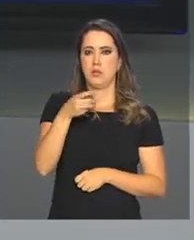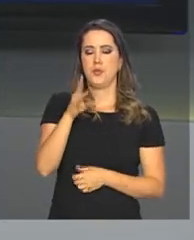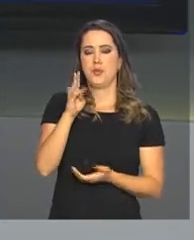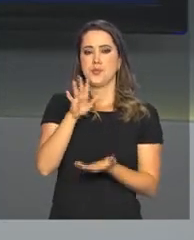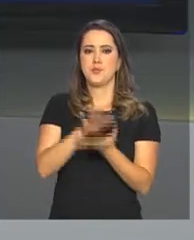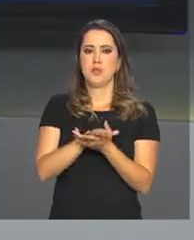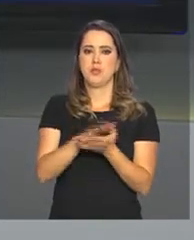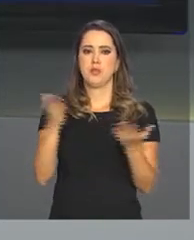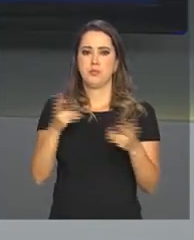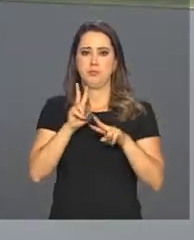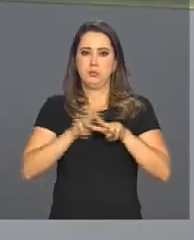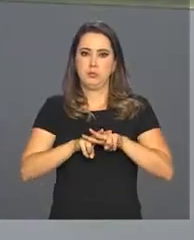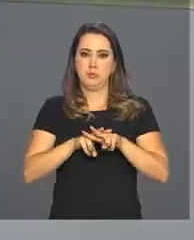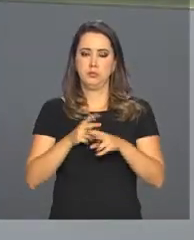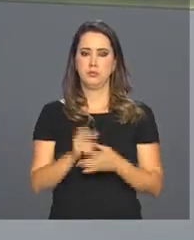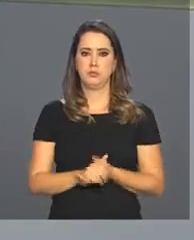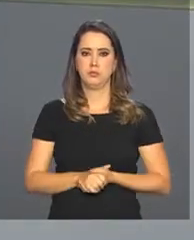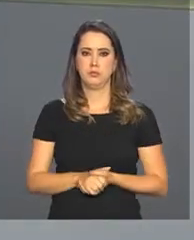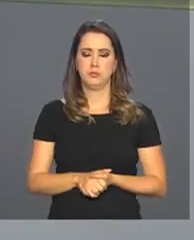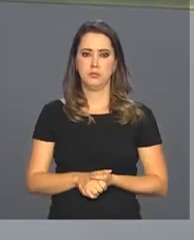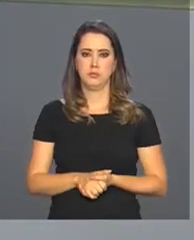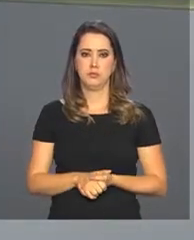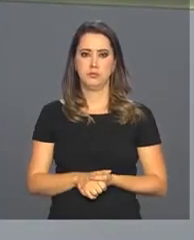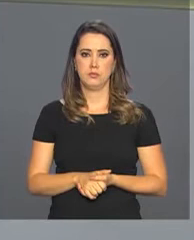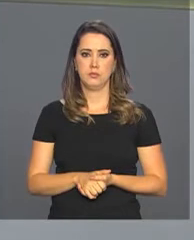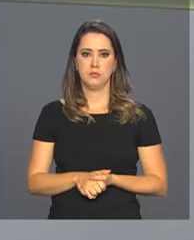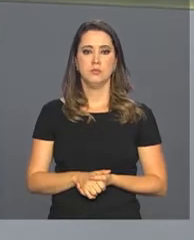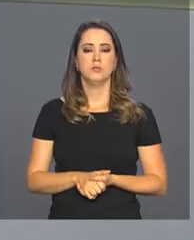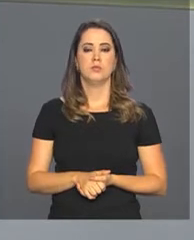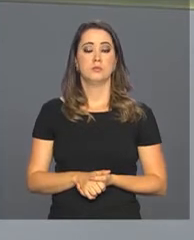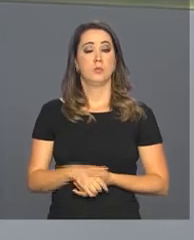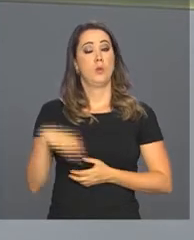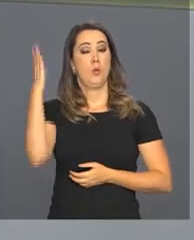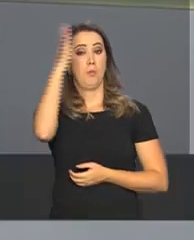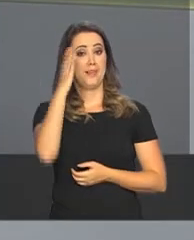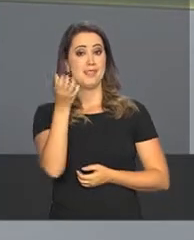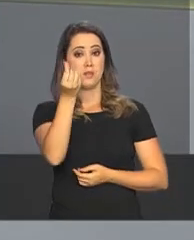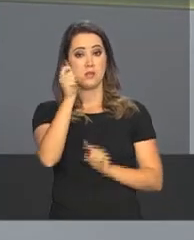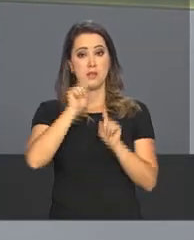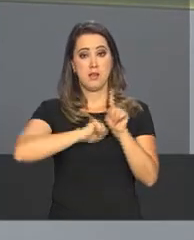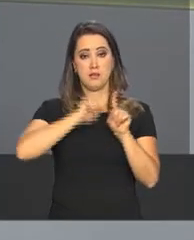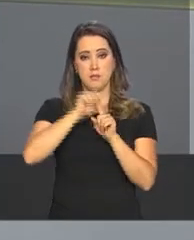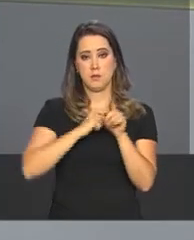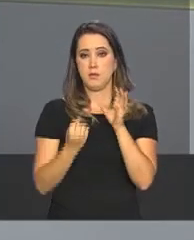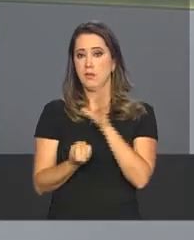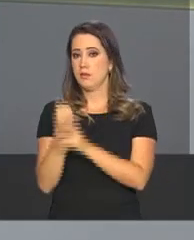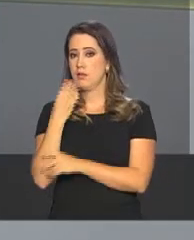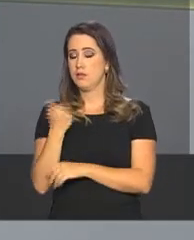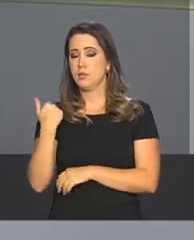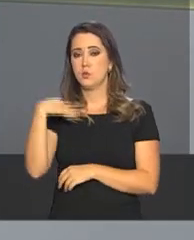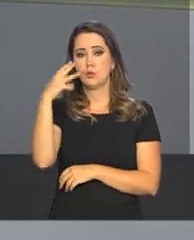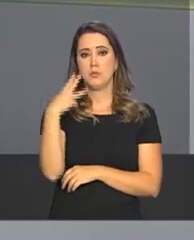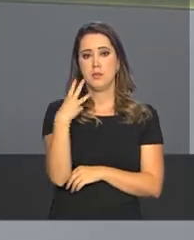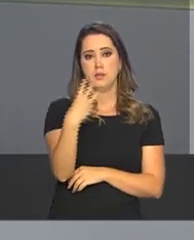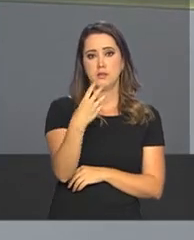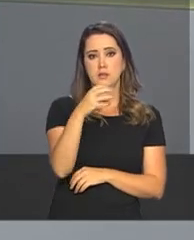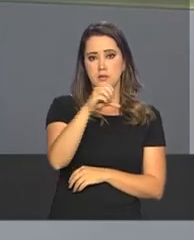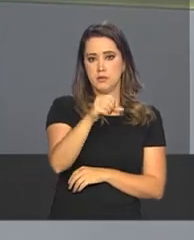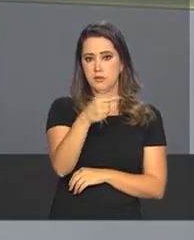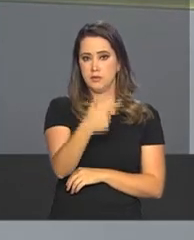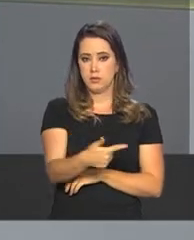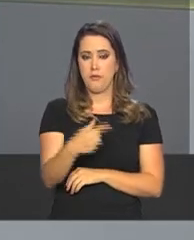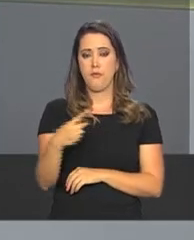está preso o brasil fechou os primeiros seis meses deste ano com a criação de mais de 392 mil